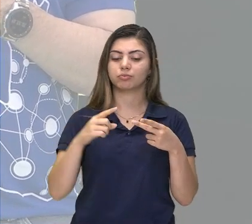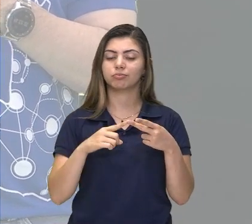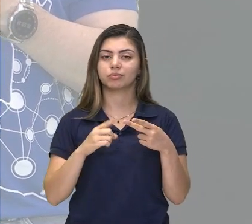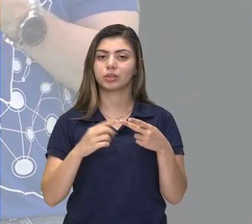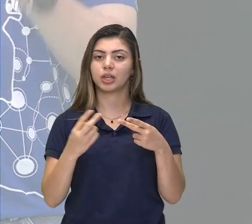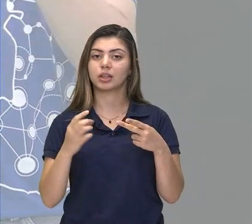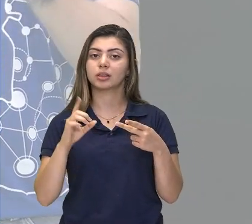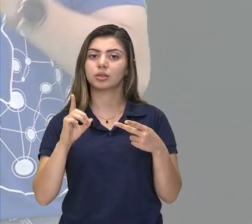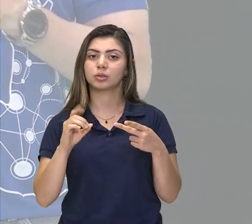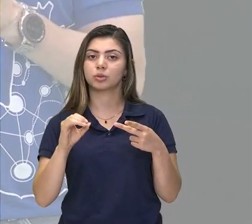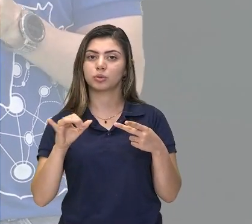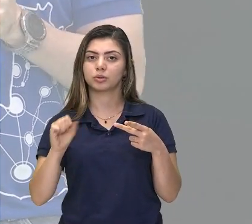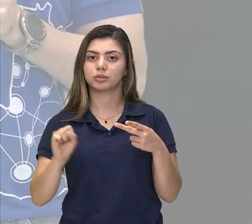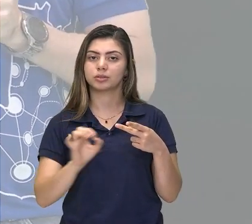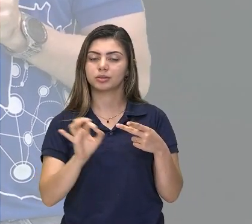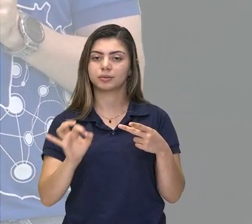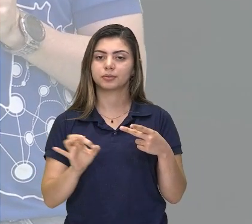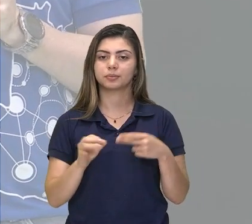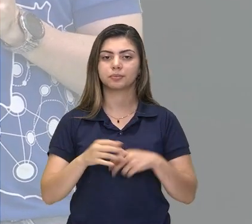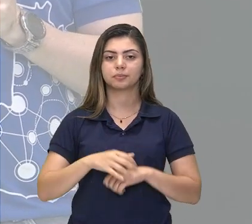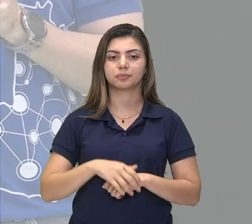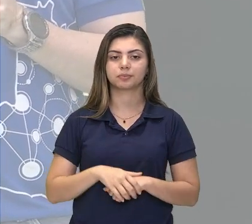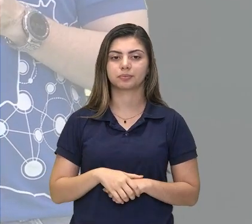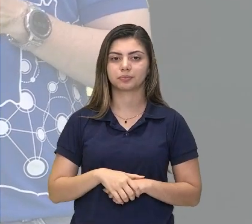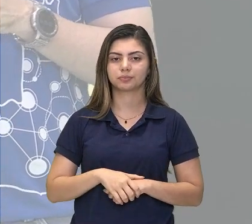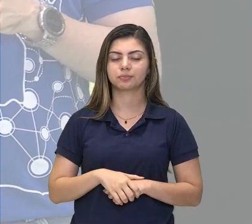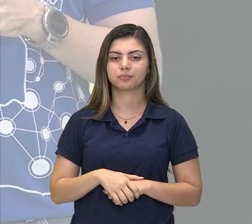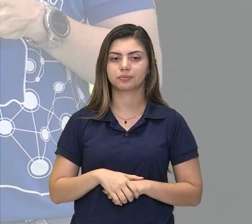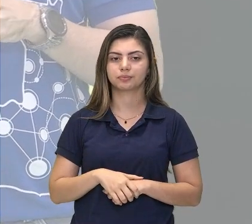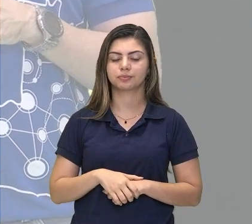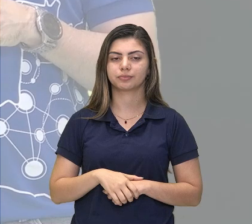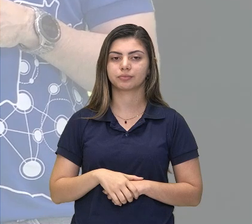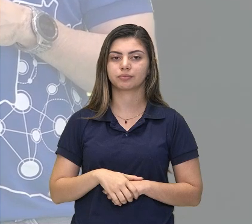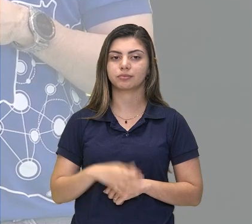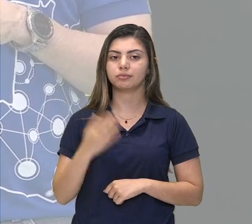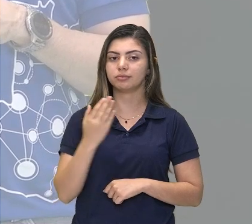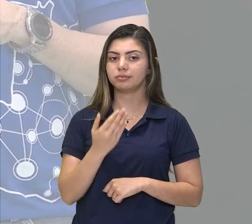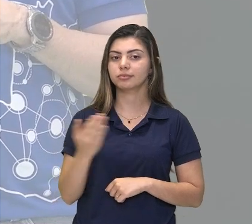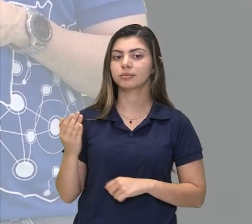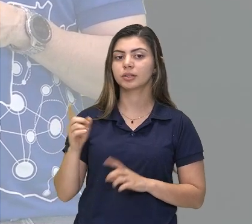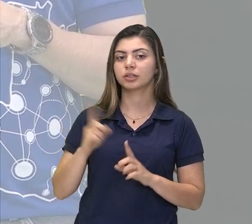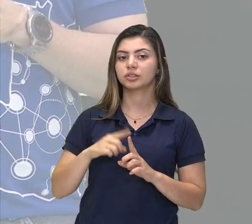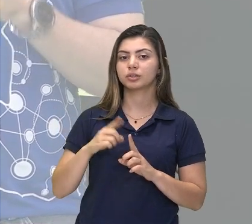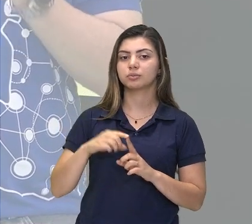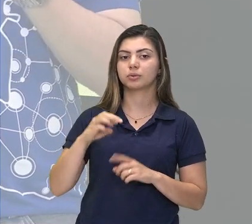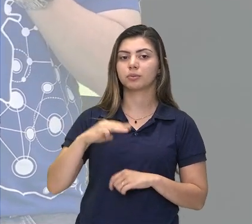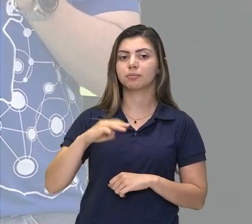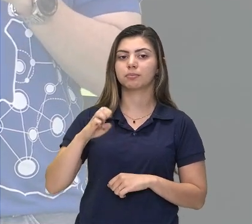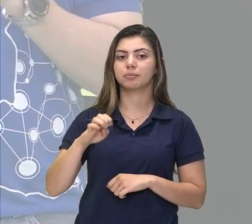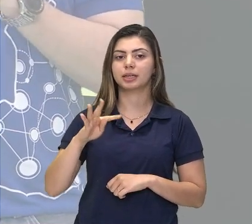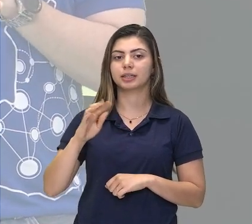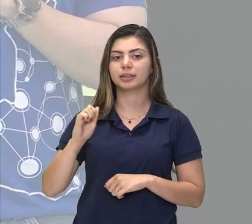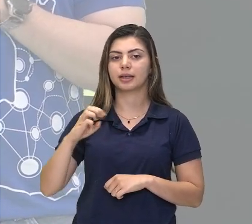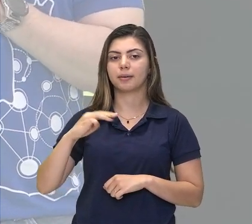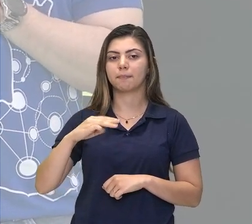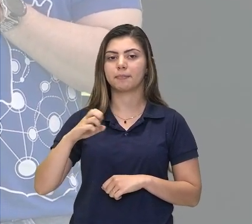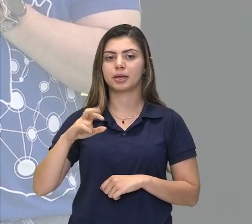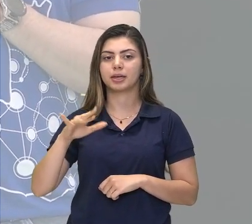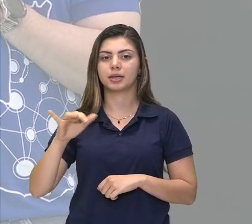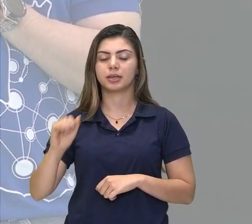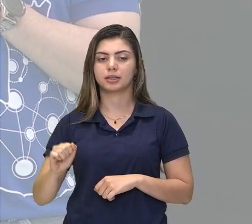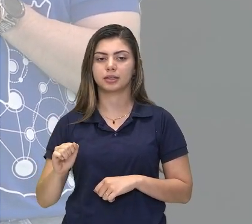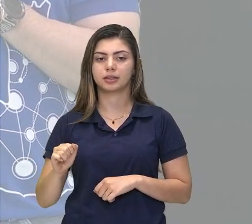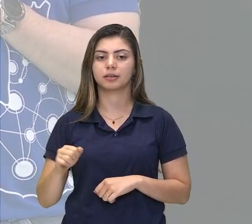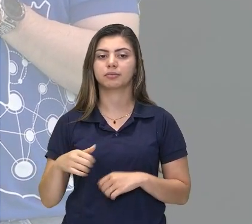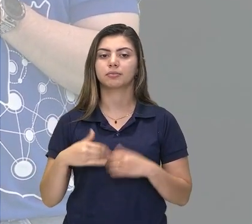bom? Vamos dar sequência, dê uma olhada aí. Caso de metameria, aí nós temos aí usado